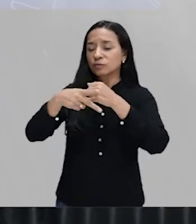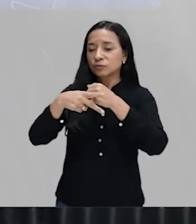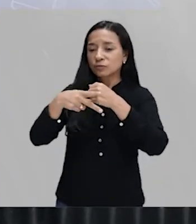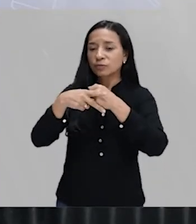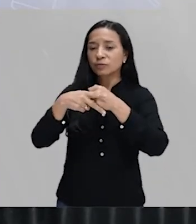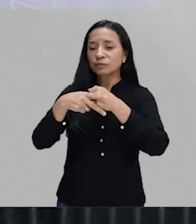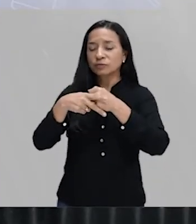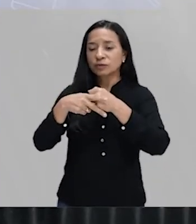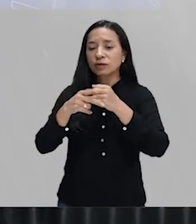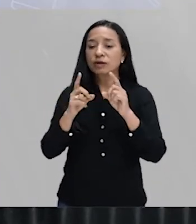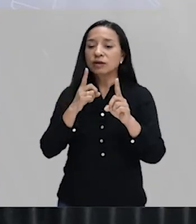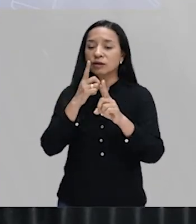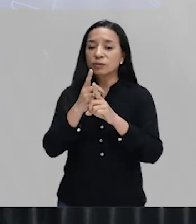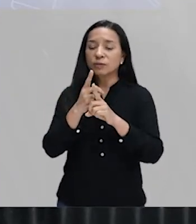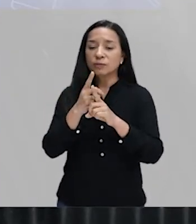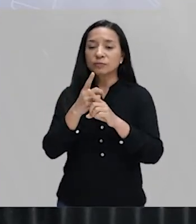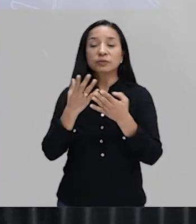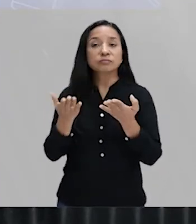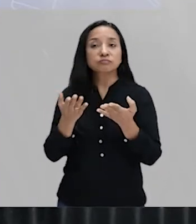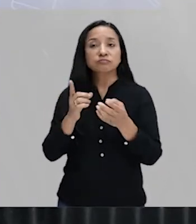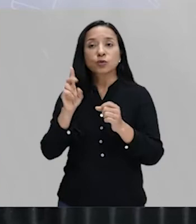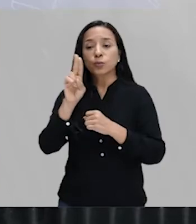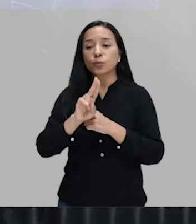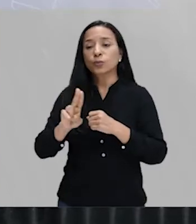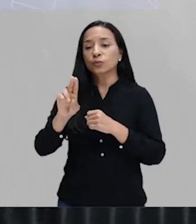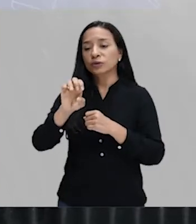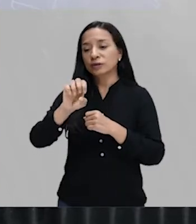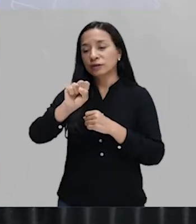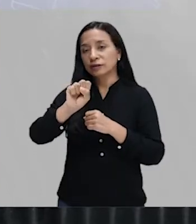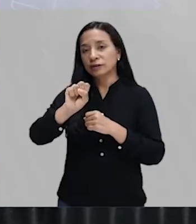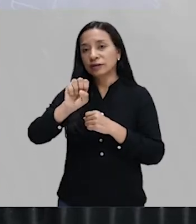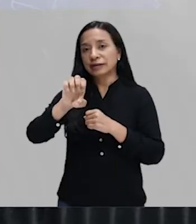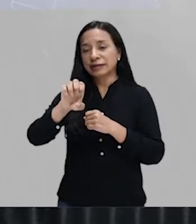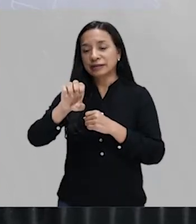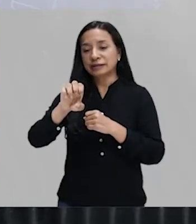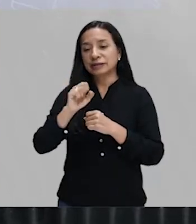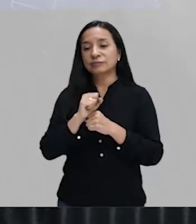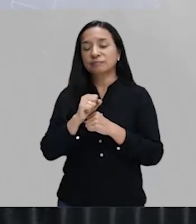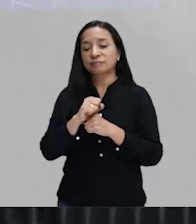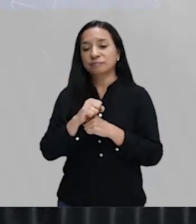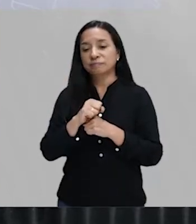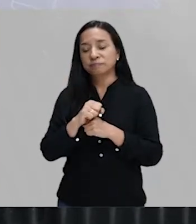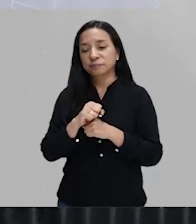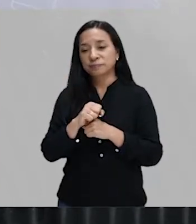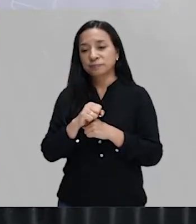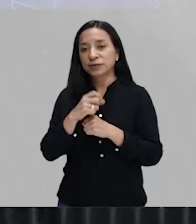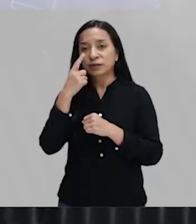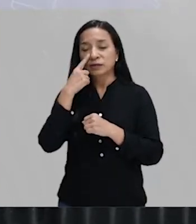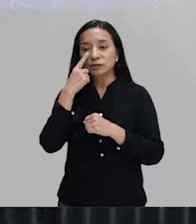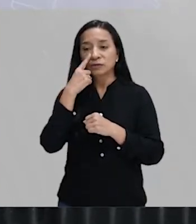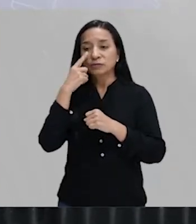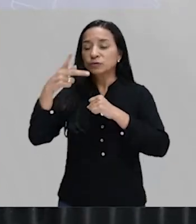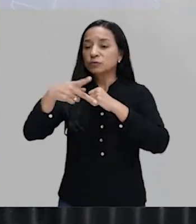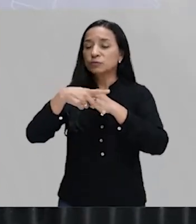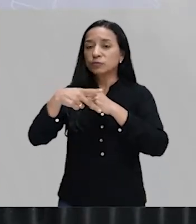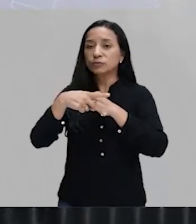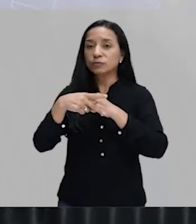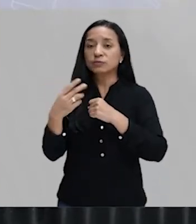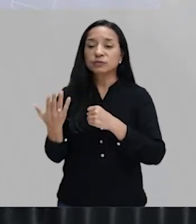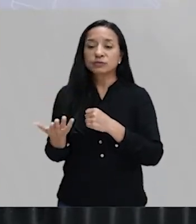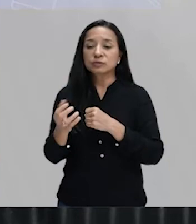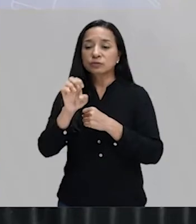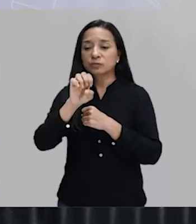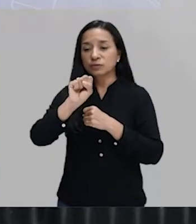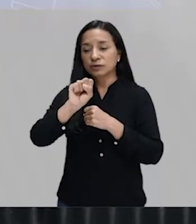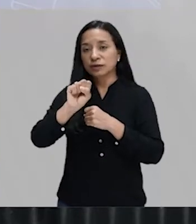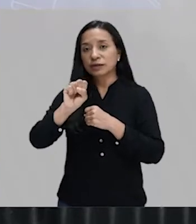né? Que a gente encontra aqui, que ela usa. Ó, esse, né? No caso, que a gente viu os pronomes, né? Tanto